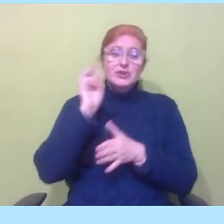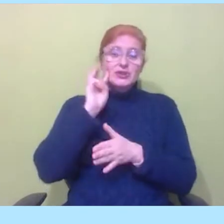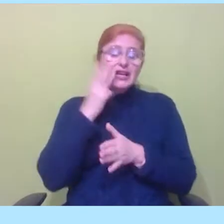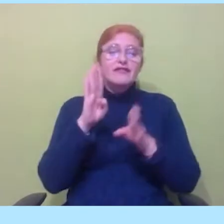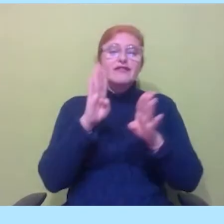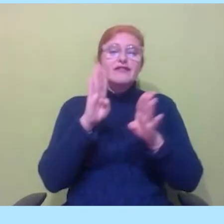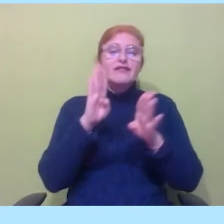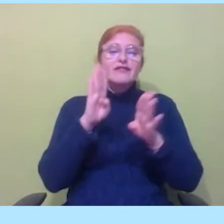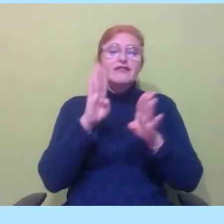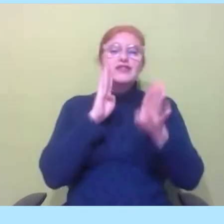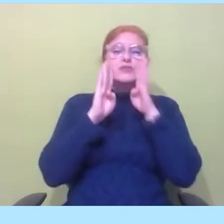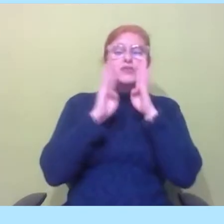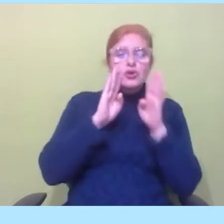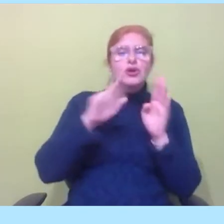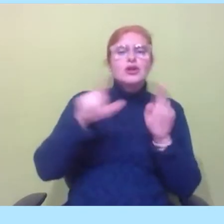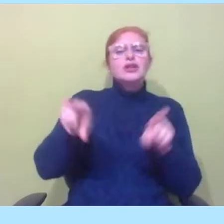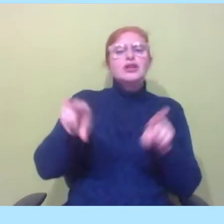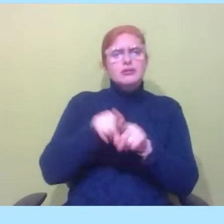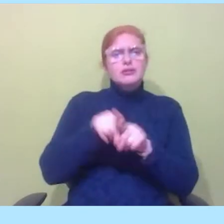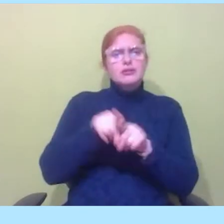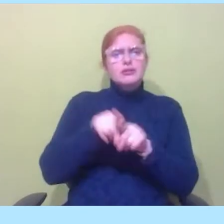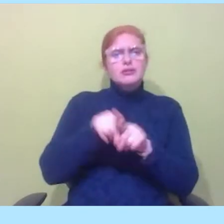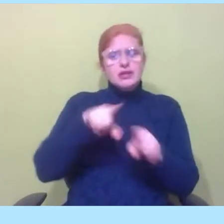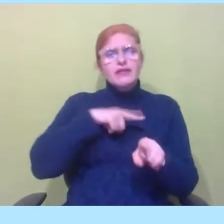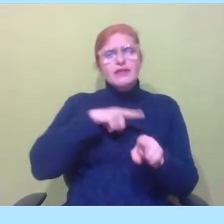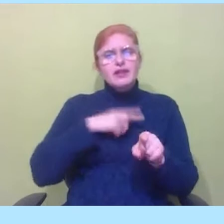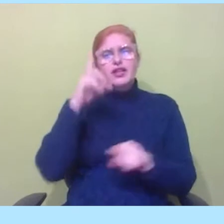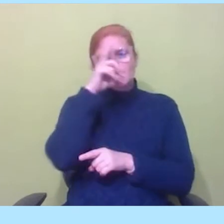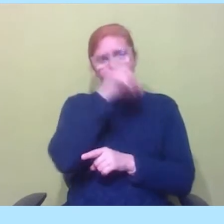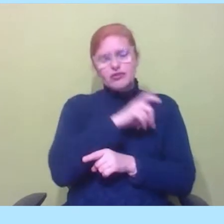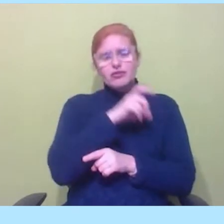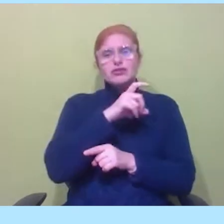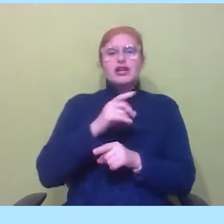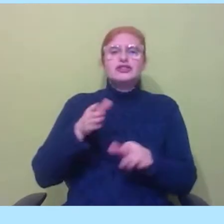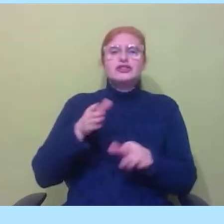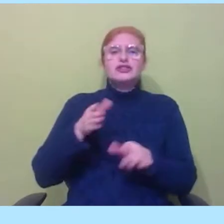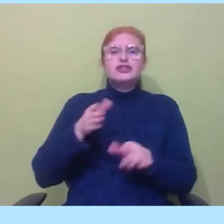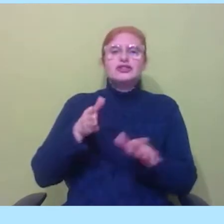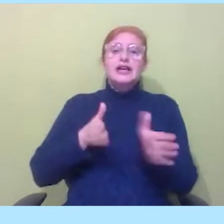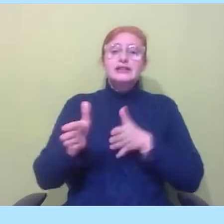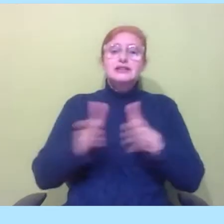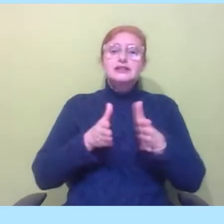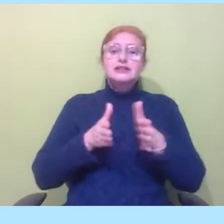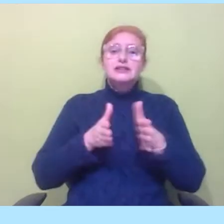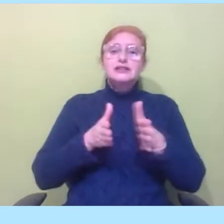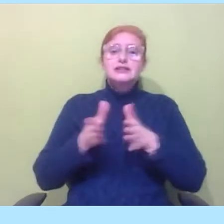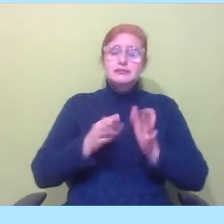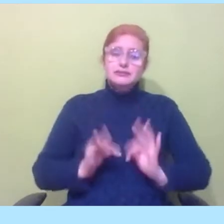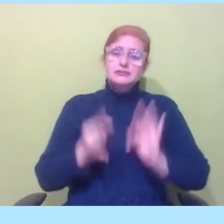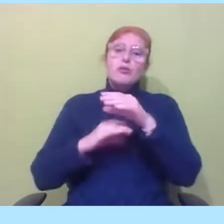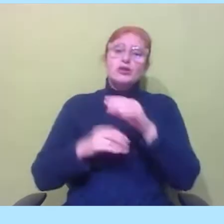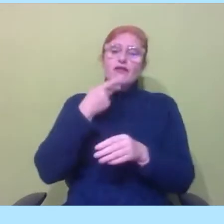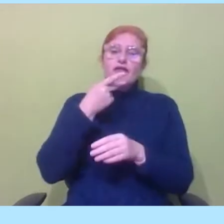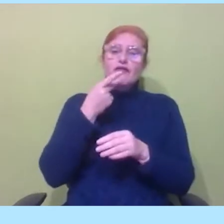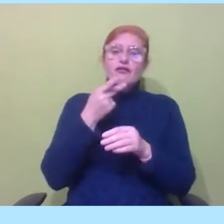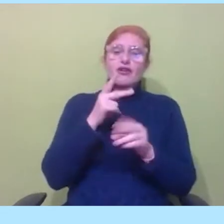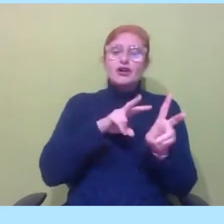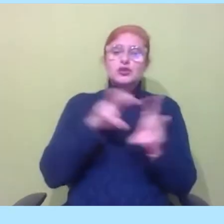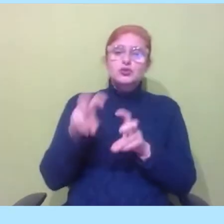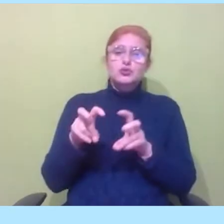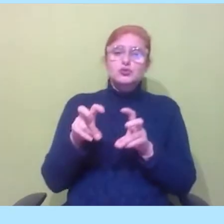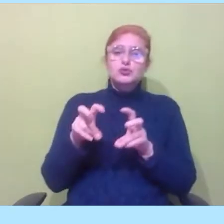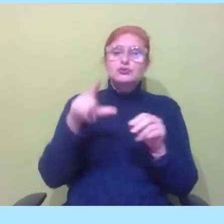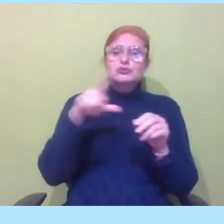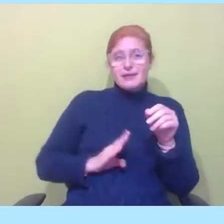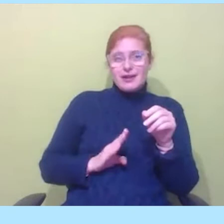acessibilidade tecnológica, né. Teve também um comentário falando sobre, né, que só tem um brasileiro em cada 4 tem acesso